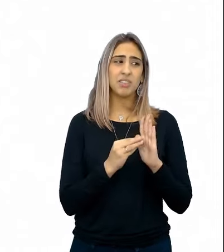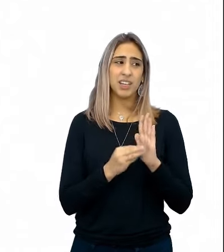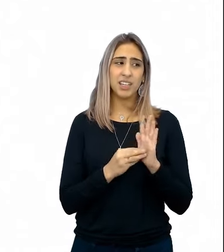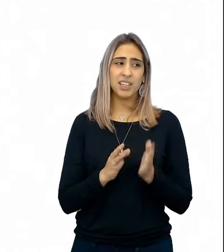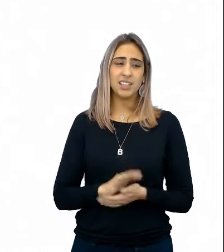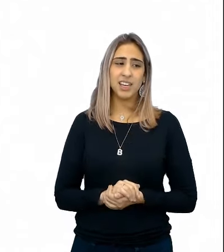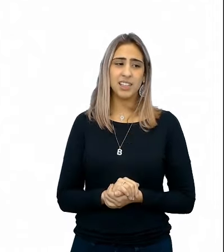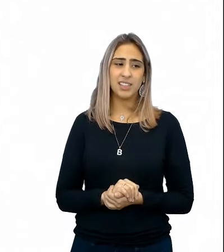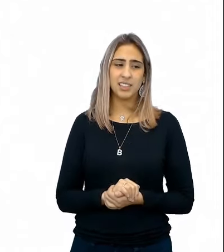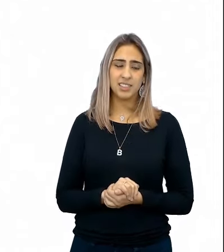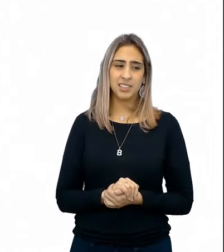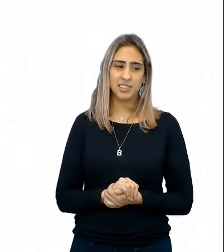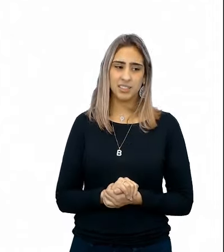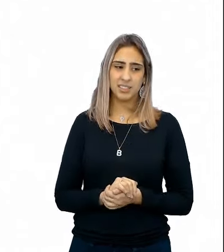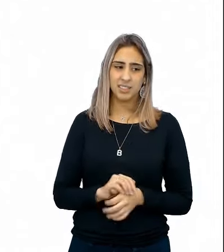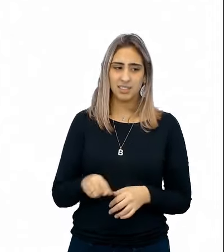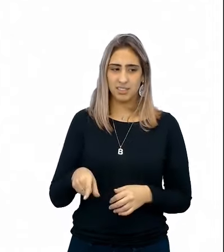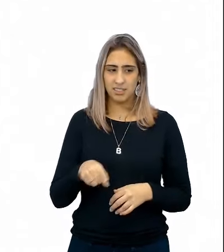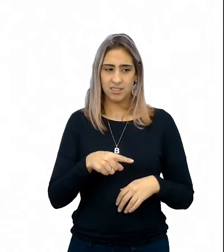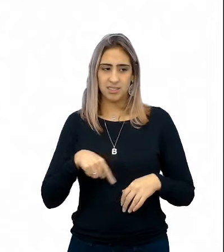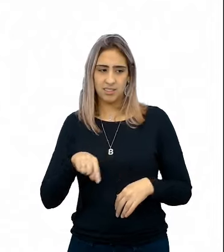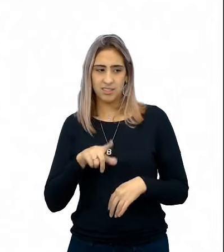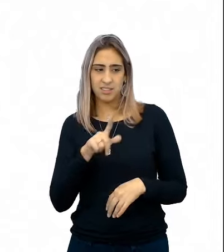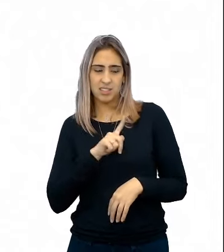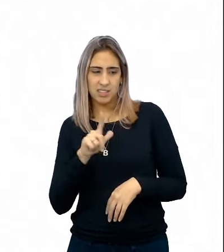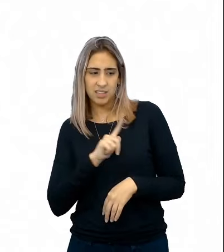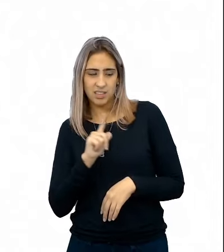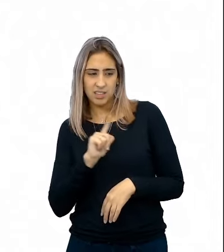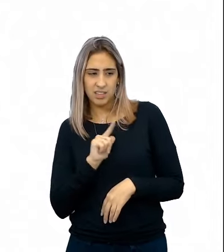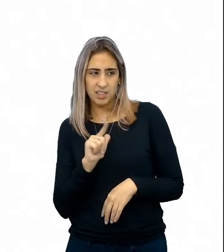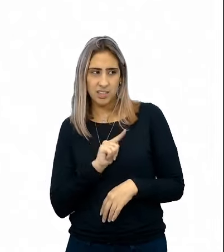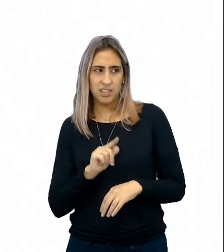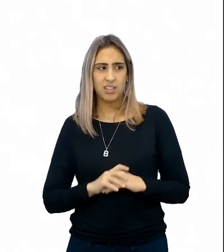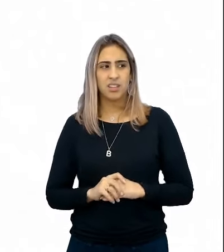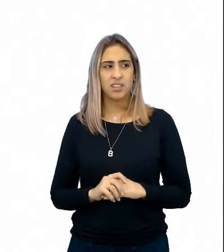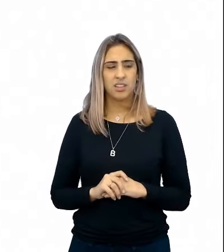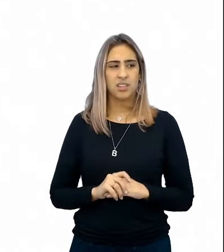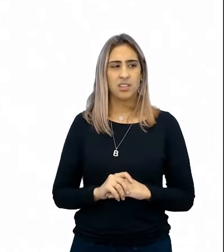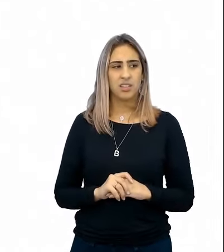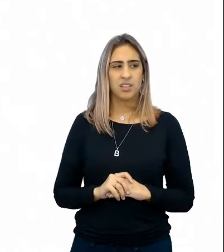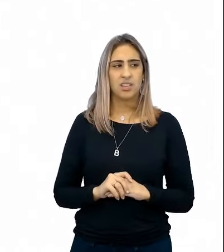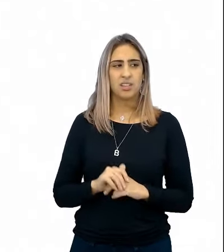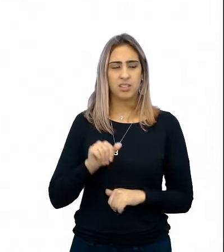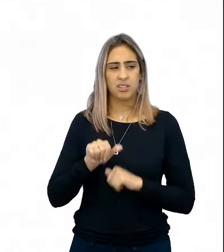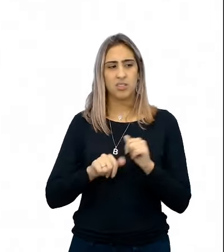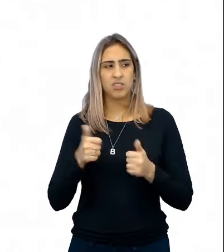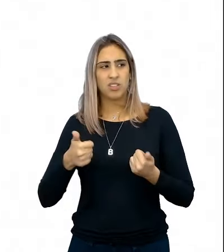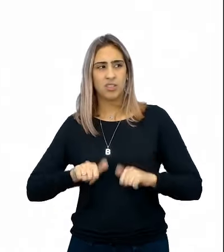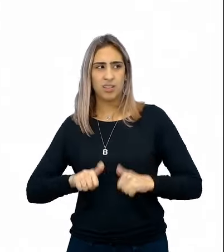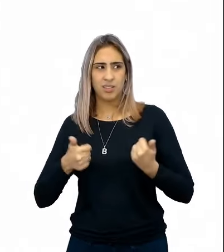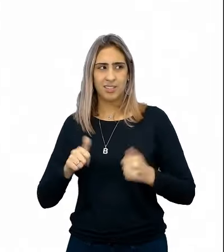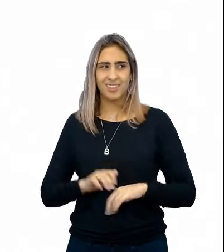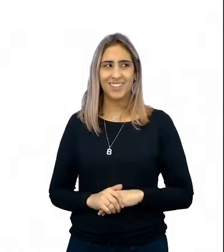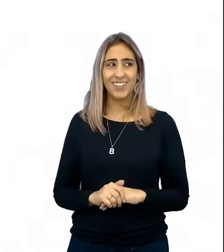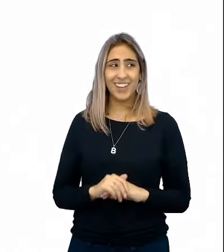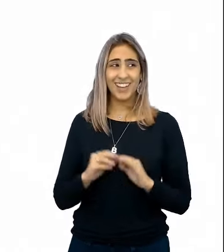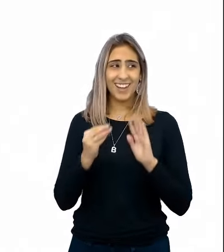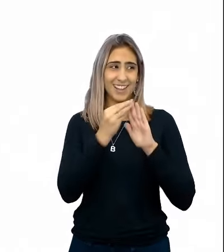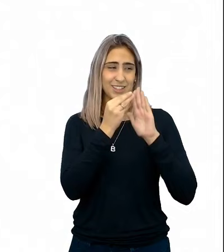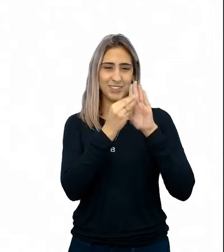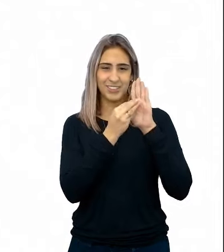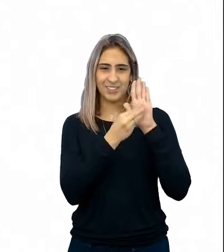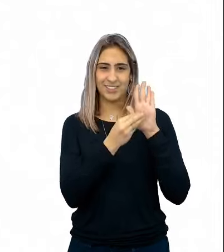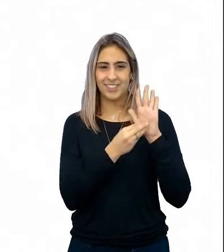observar, lá no final a gente deixa o link da matriz de avaliação diagnóstica de